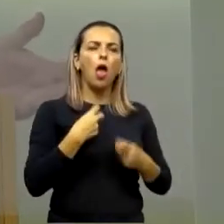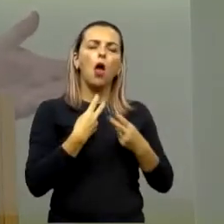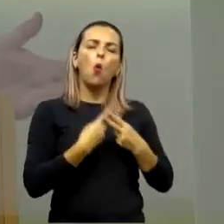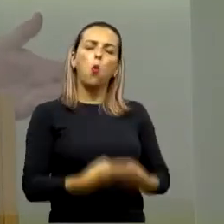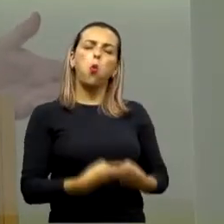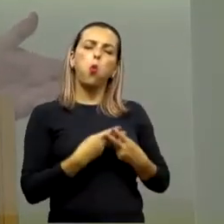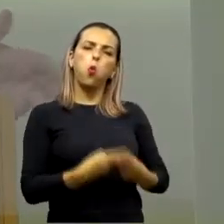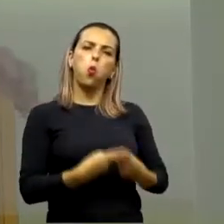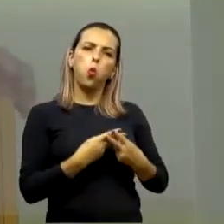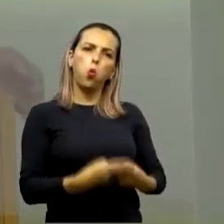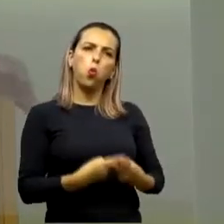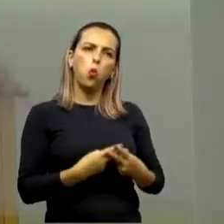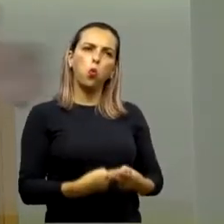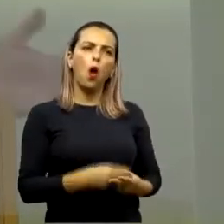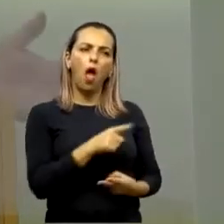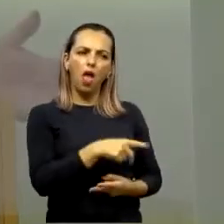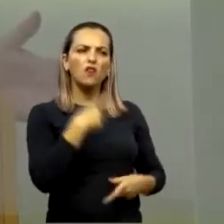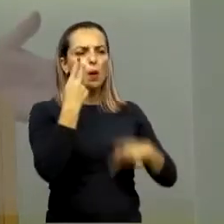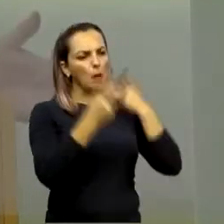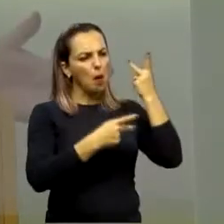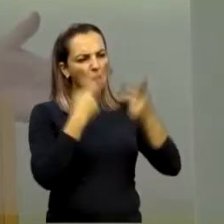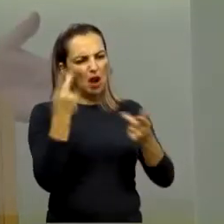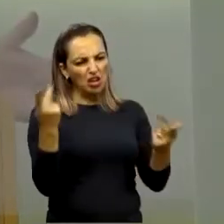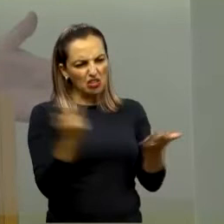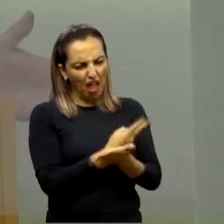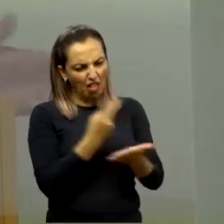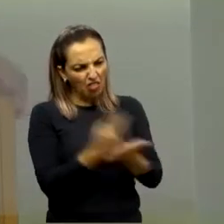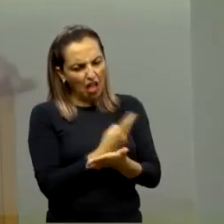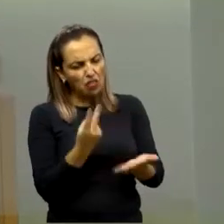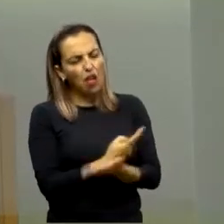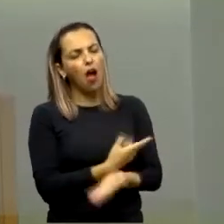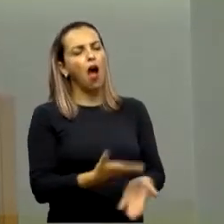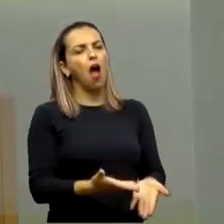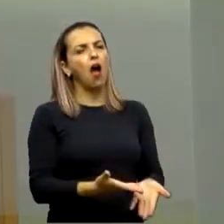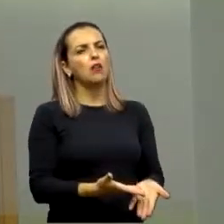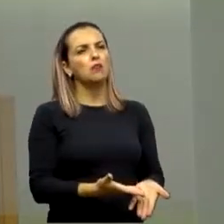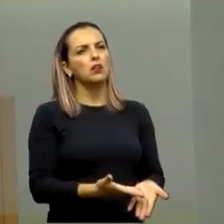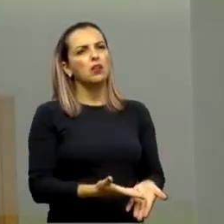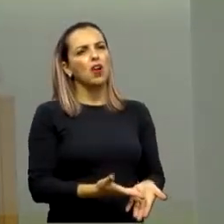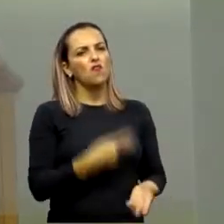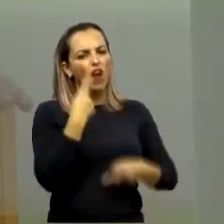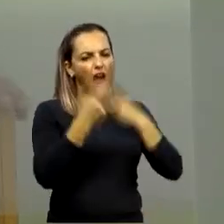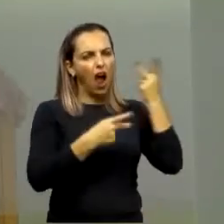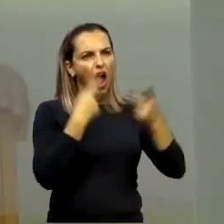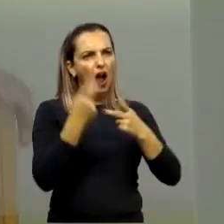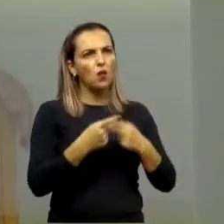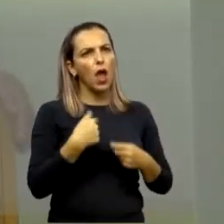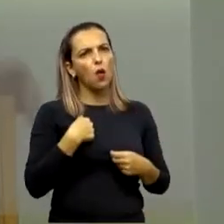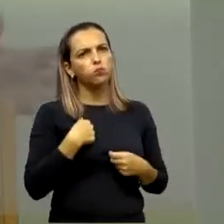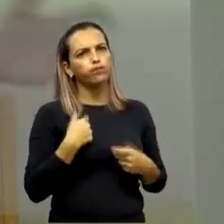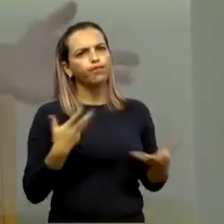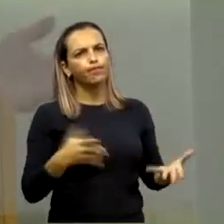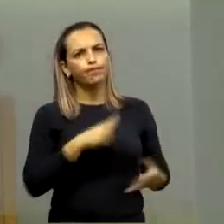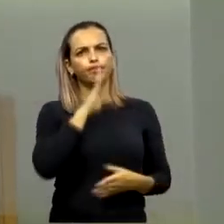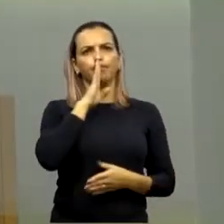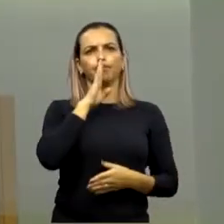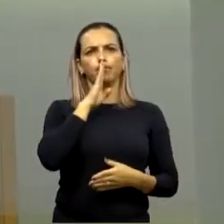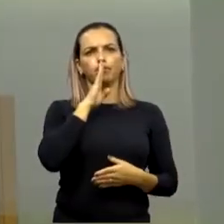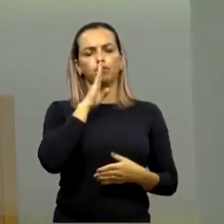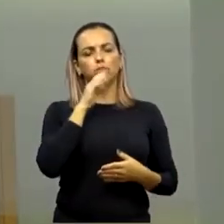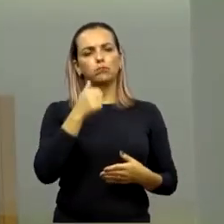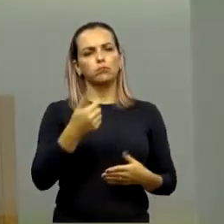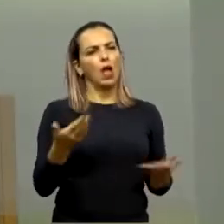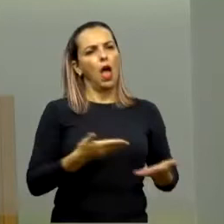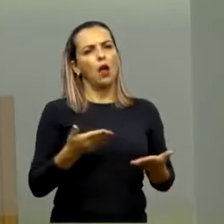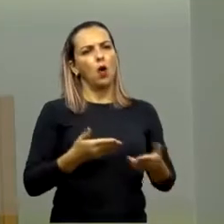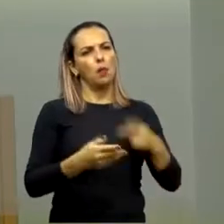ele falando mesmo ele falando um monte de abobrinha Mas mesmo ele fala numa vou ficar quieto agora o que ela fica